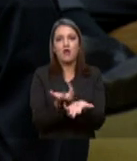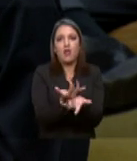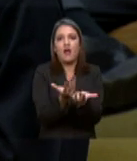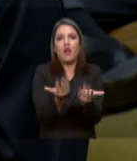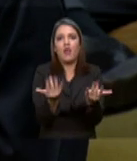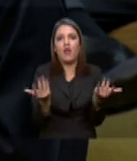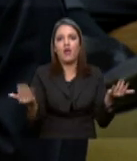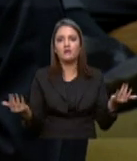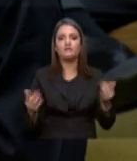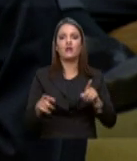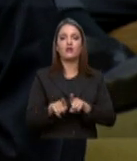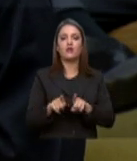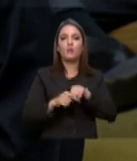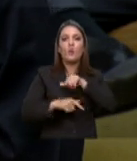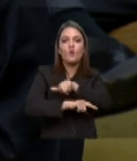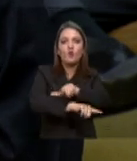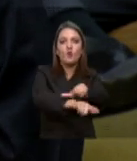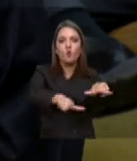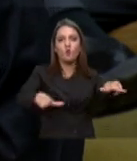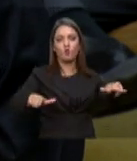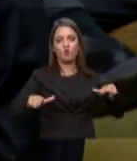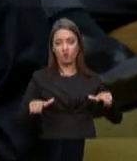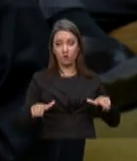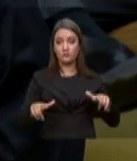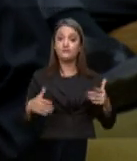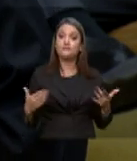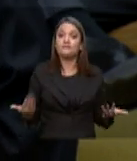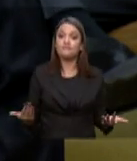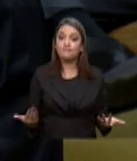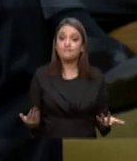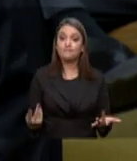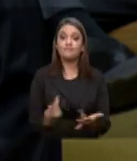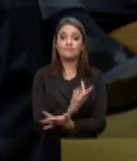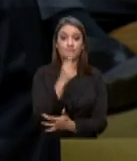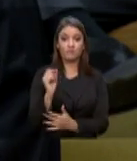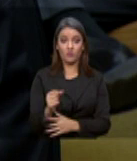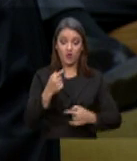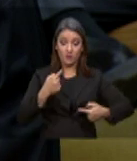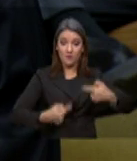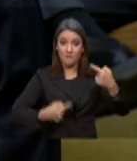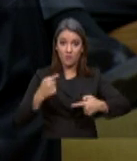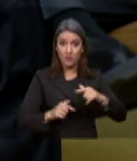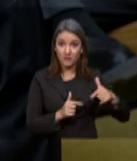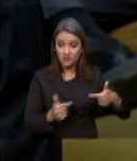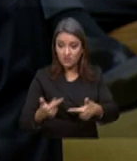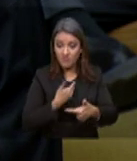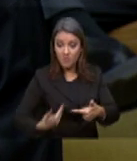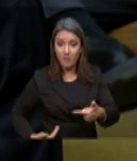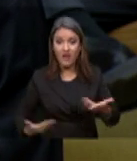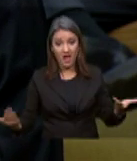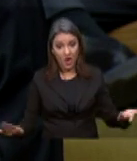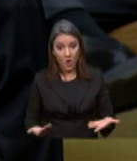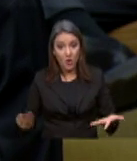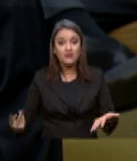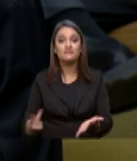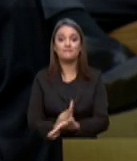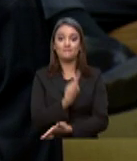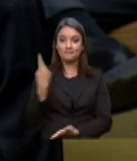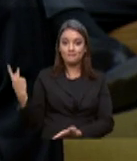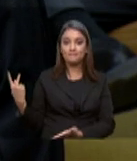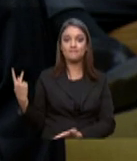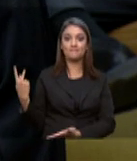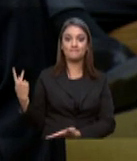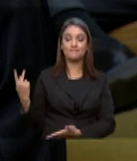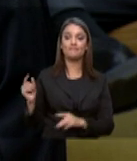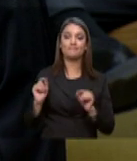e à desertificação. Resumindo, com as políticas públicas ora implementadas e aquelas que se propõem a